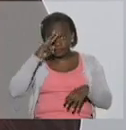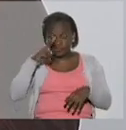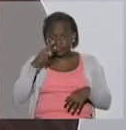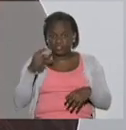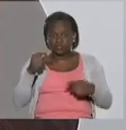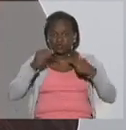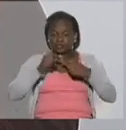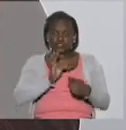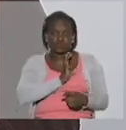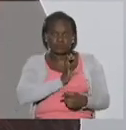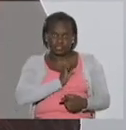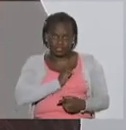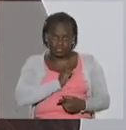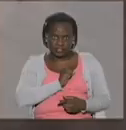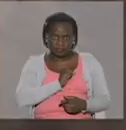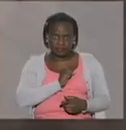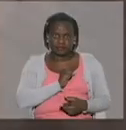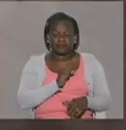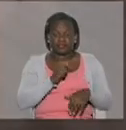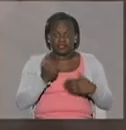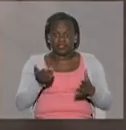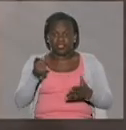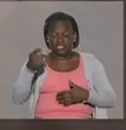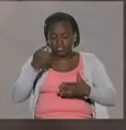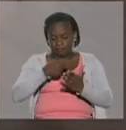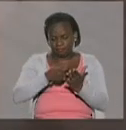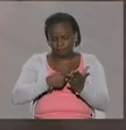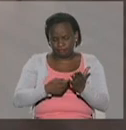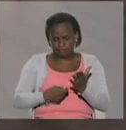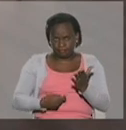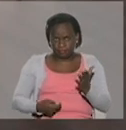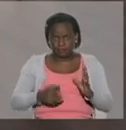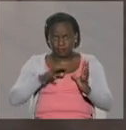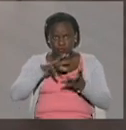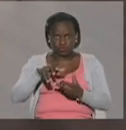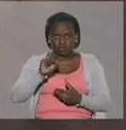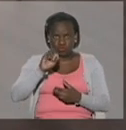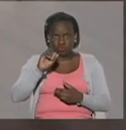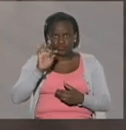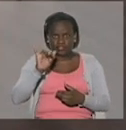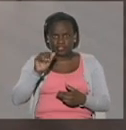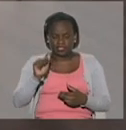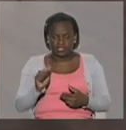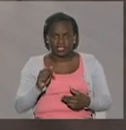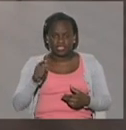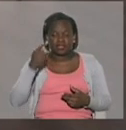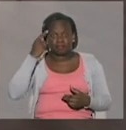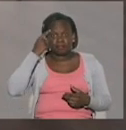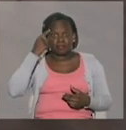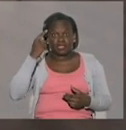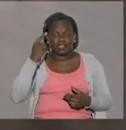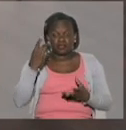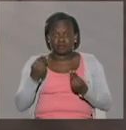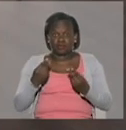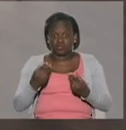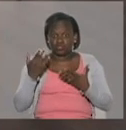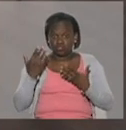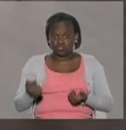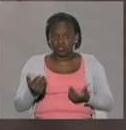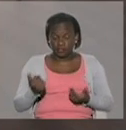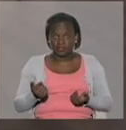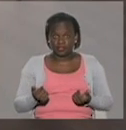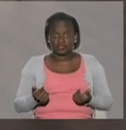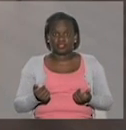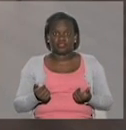uma história que fosse romanceada. Então, quando ele escreve O Mundo de Sofia, eu acho que ele pensa muito